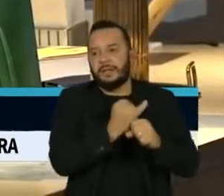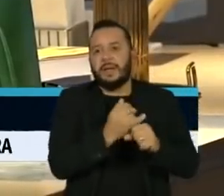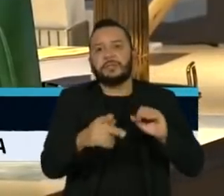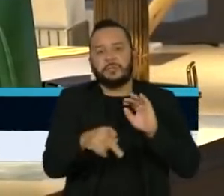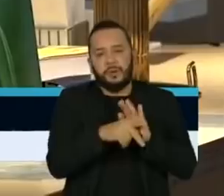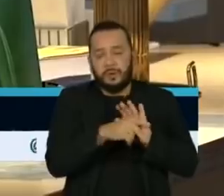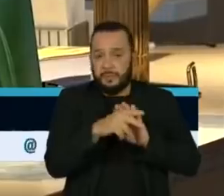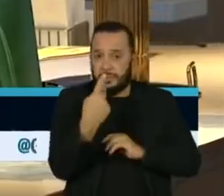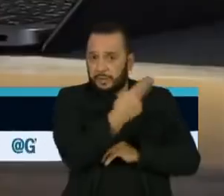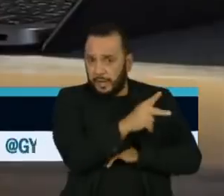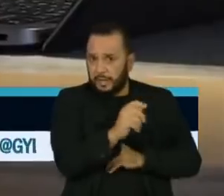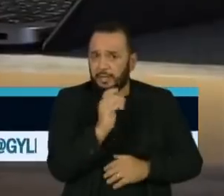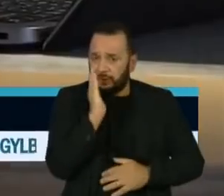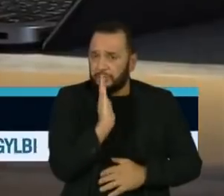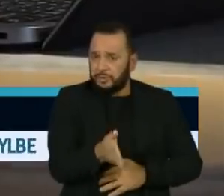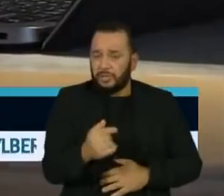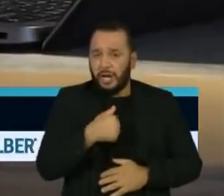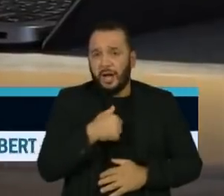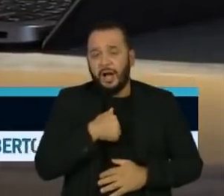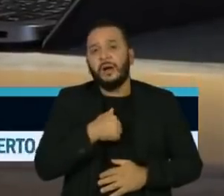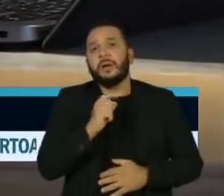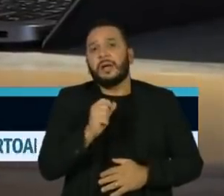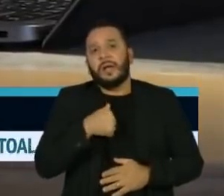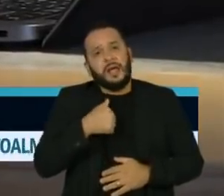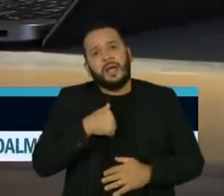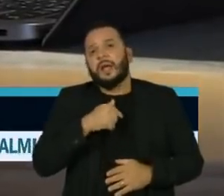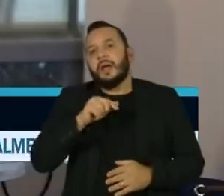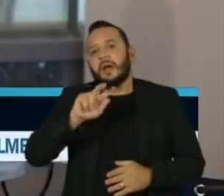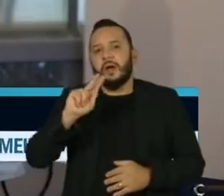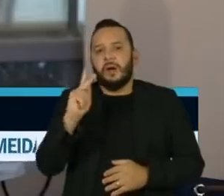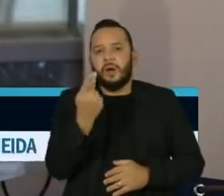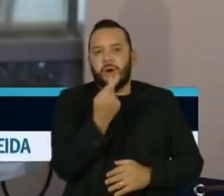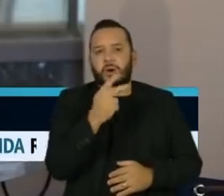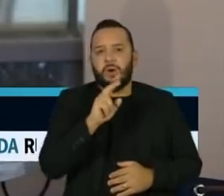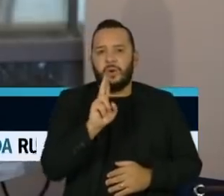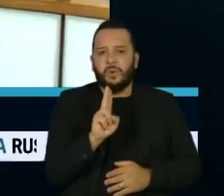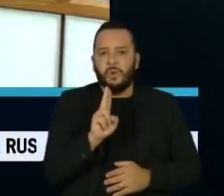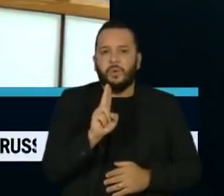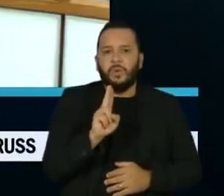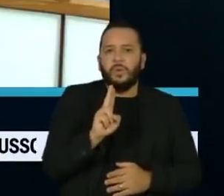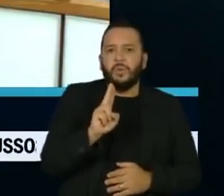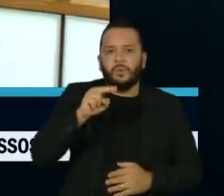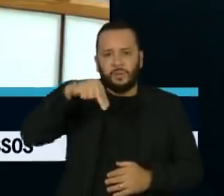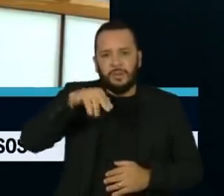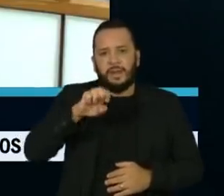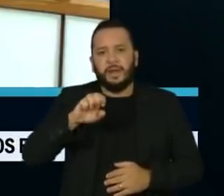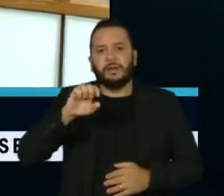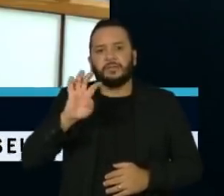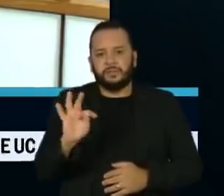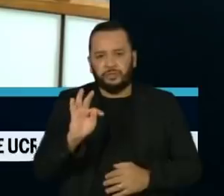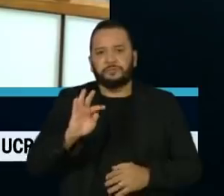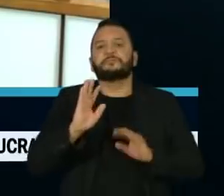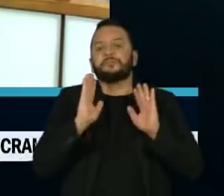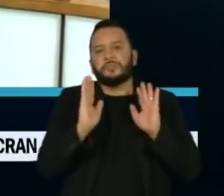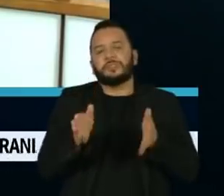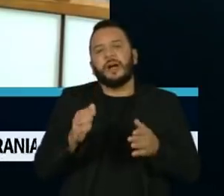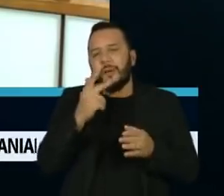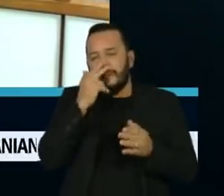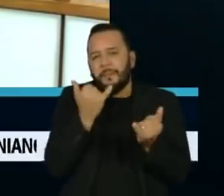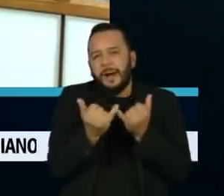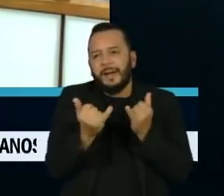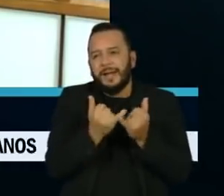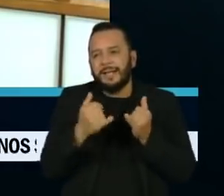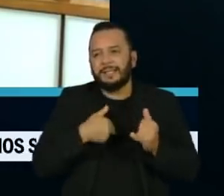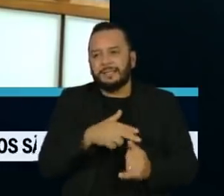isolada da rede Global chamada Rornet semelhante à intranet chinesa segundo este especialista o